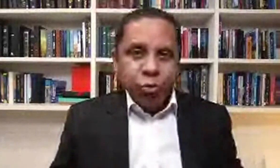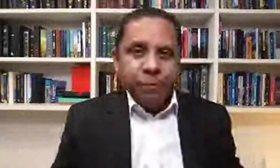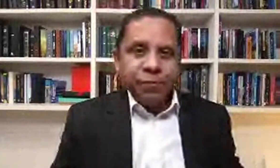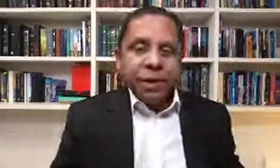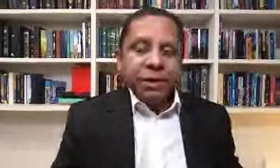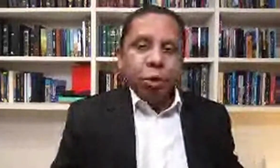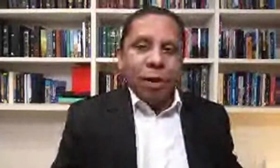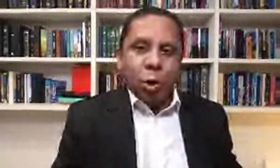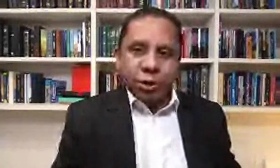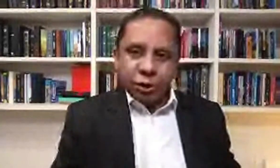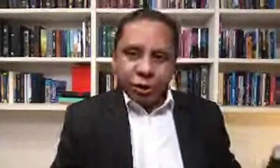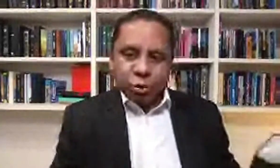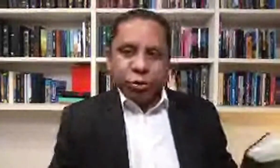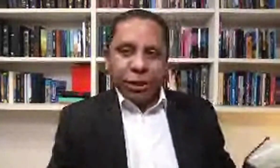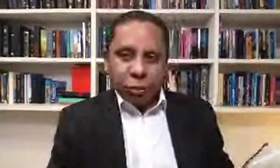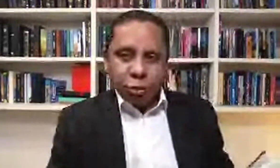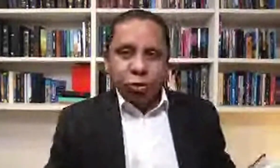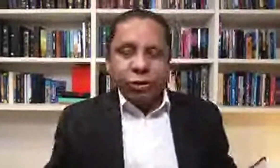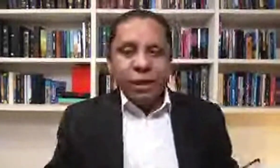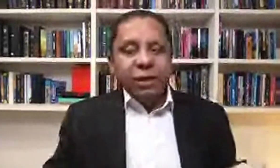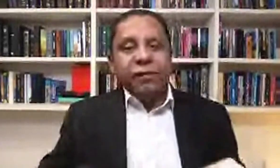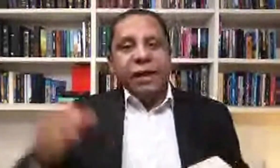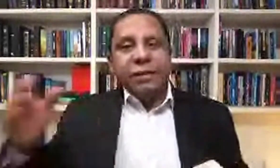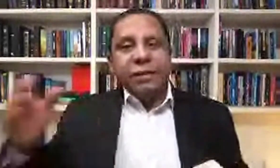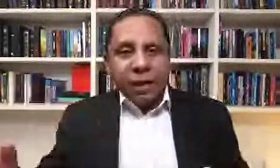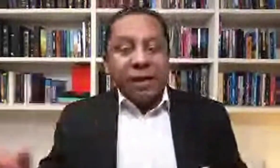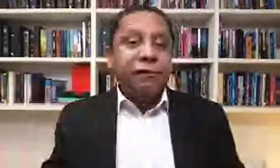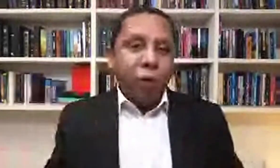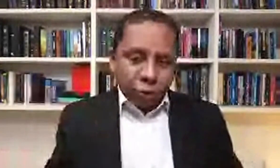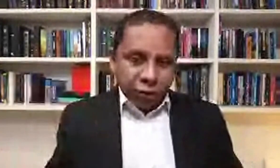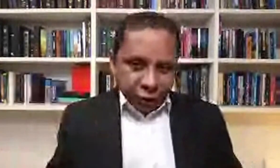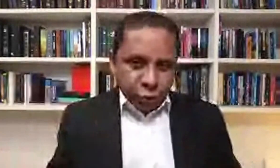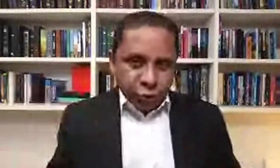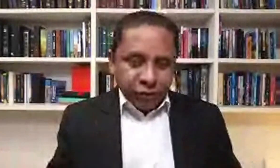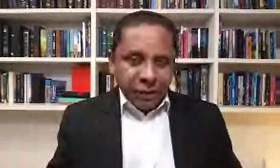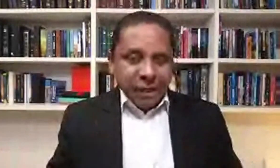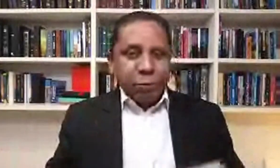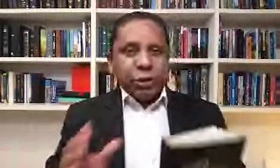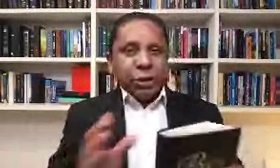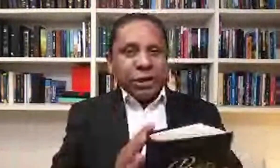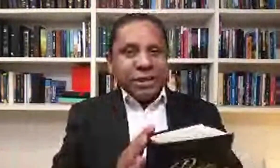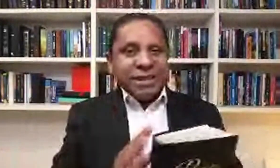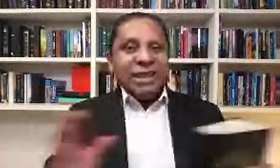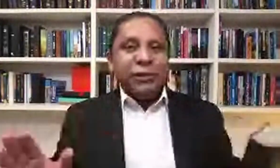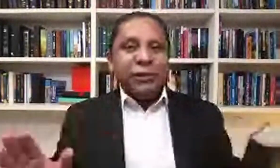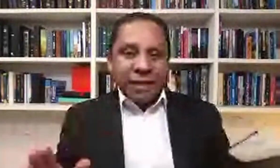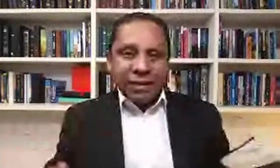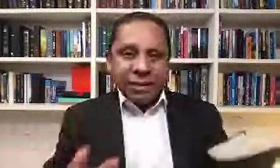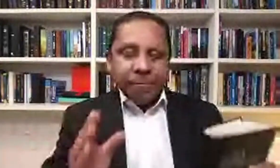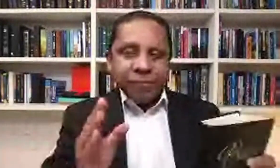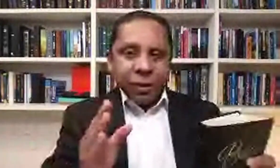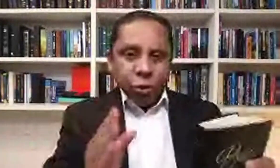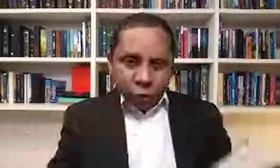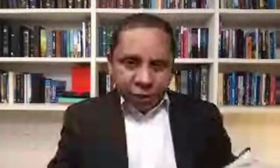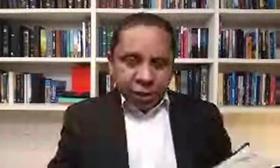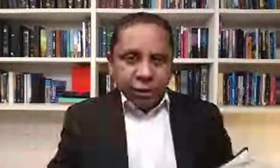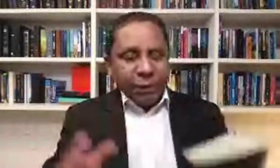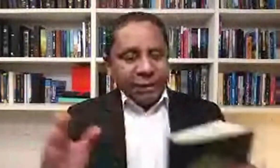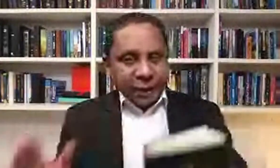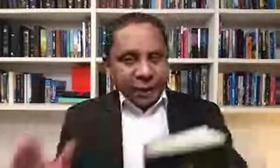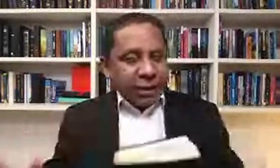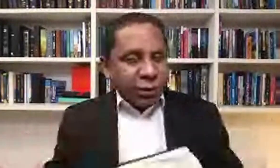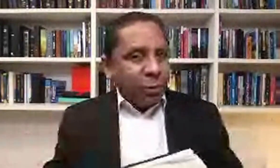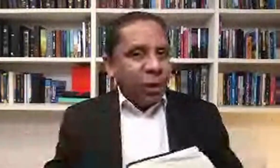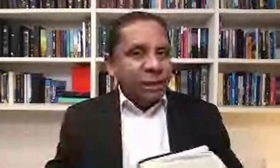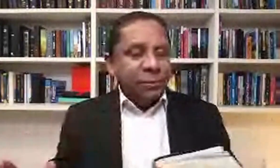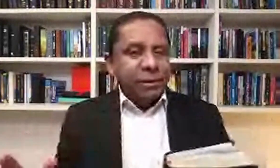31, com a morte de Jesus na cruz, e vai até a volta de Jesus. Portanto, as sete fases do cristianismo,